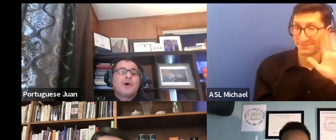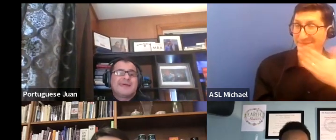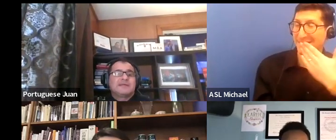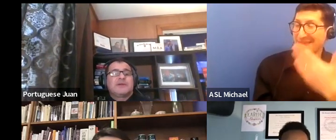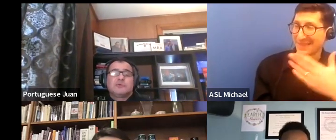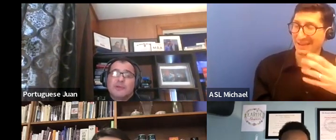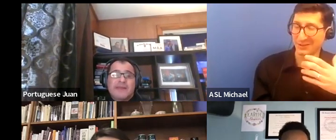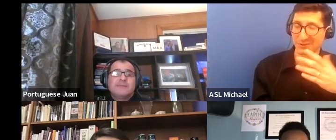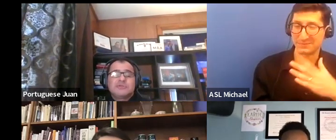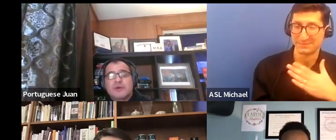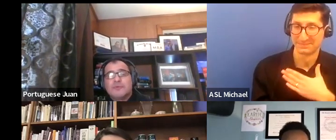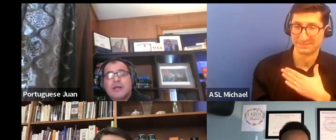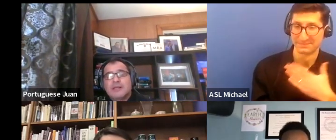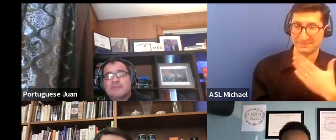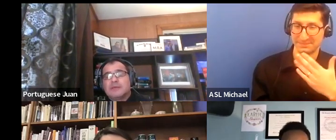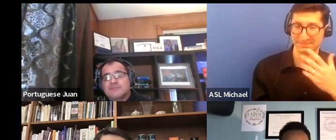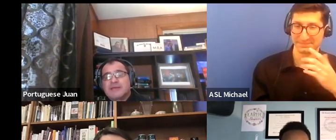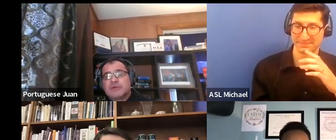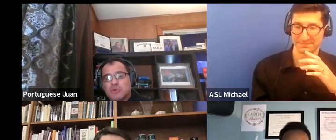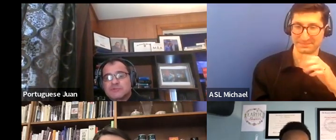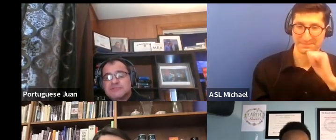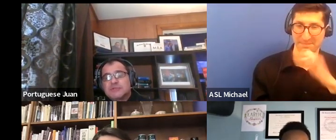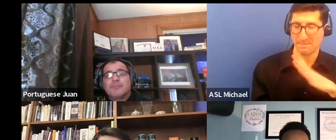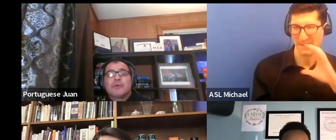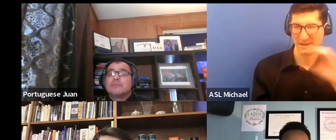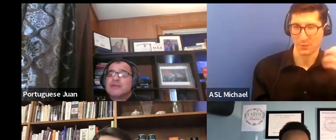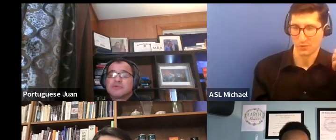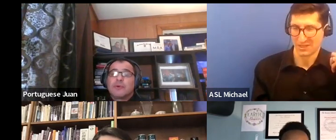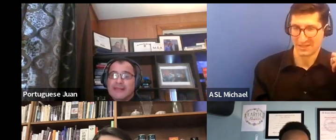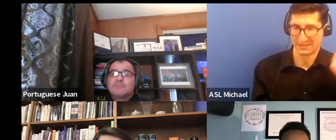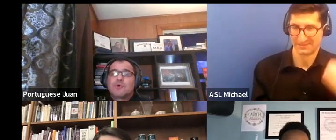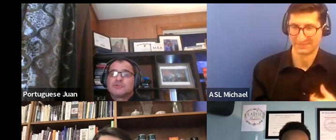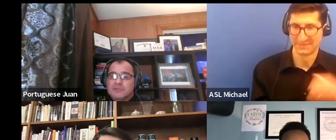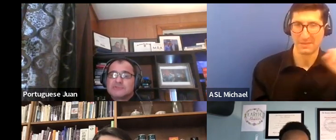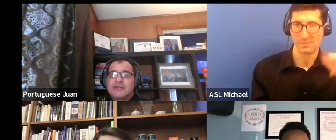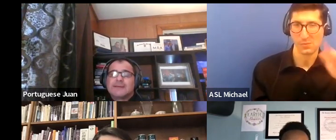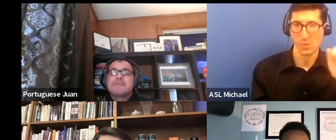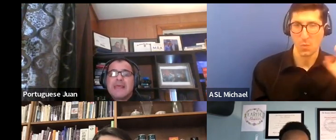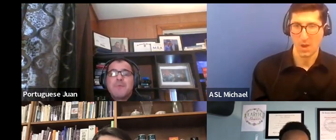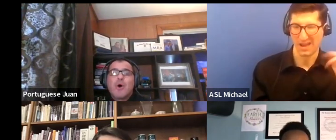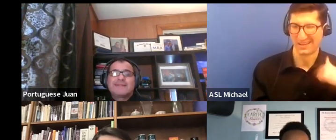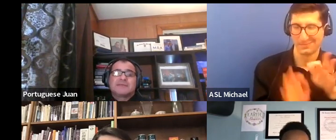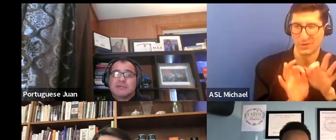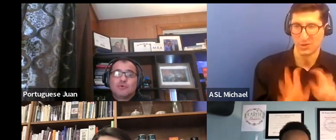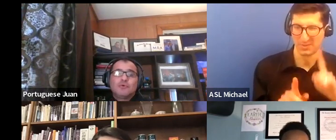Co-Chair. Boa tarde para todos. My name is Juan Bernal. I'm the Spanish and Portuguese interpreter. I'll be interpreting in Portuguese tonight.